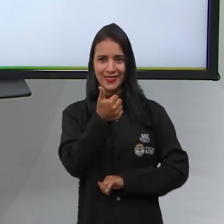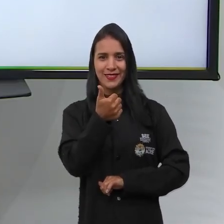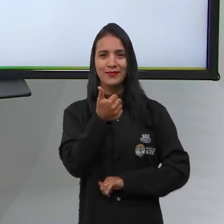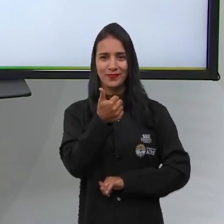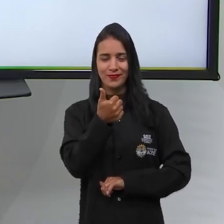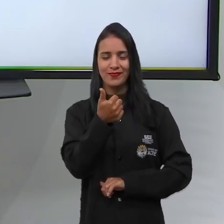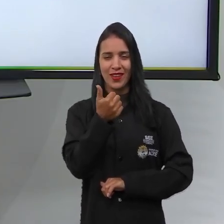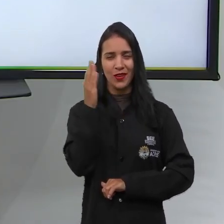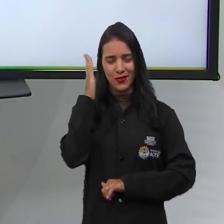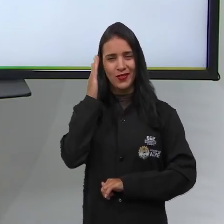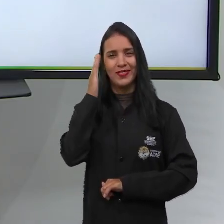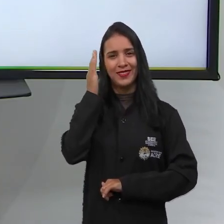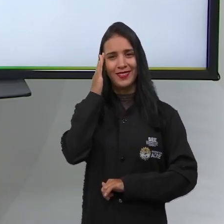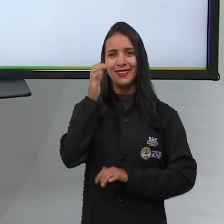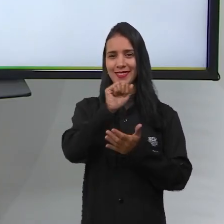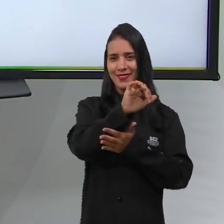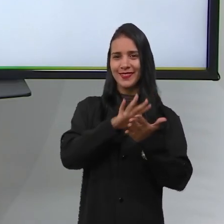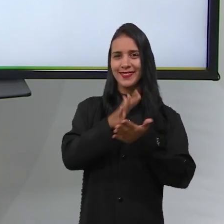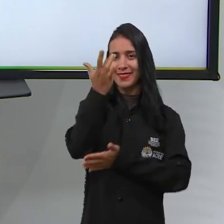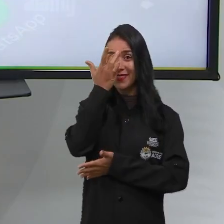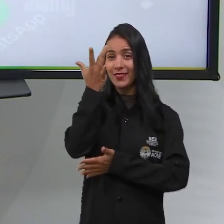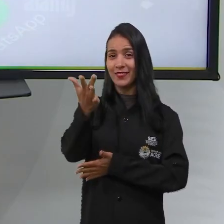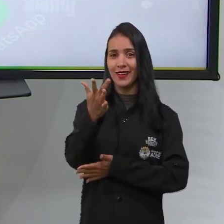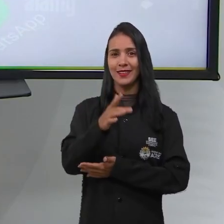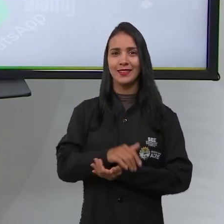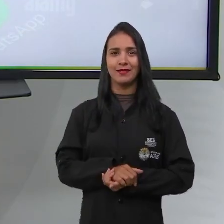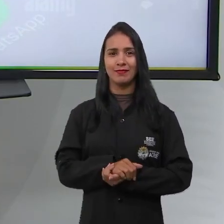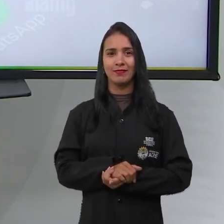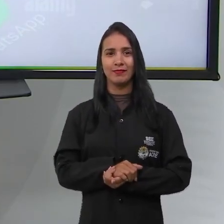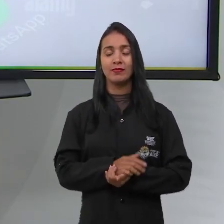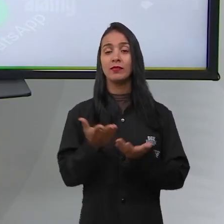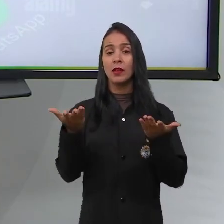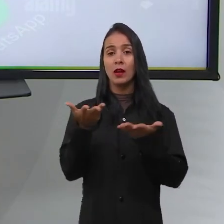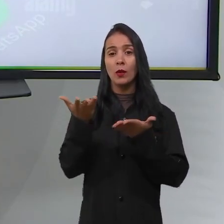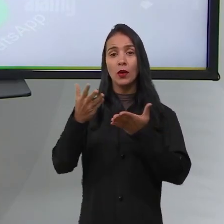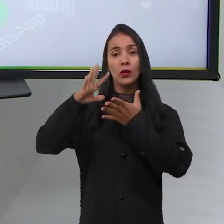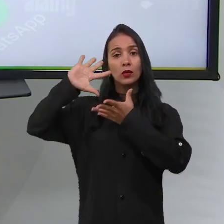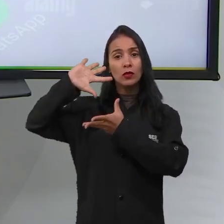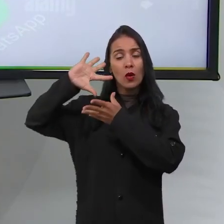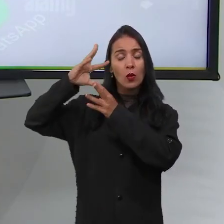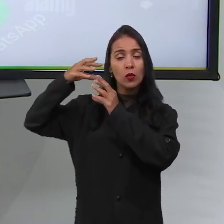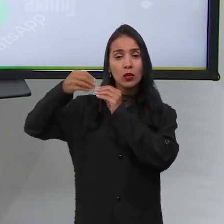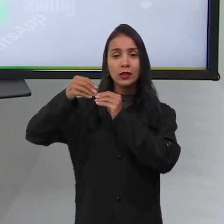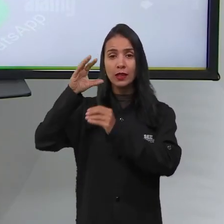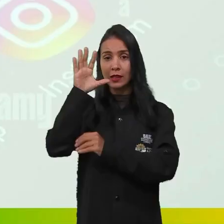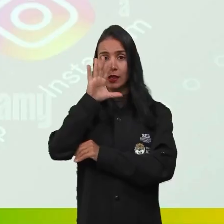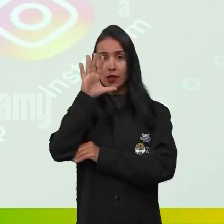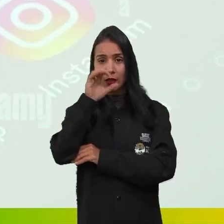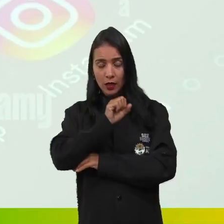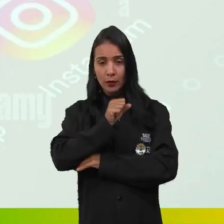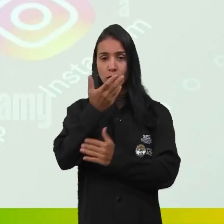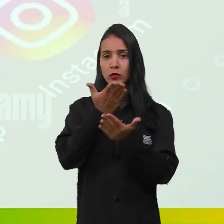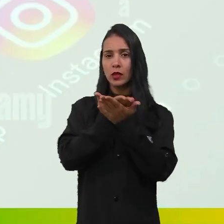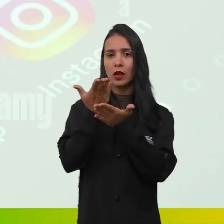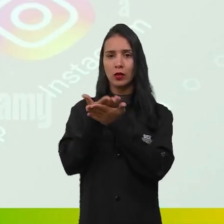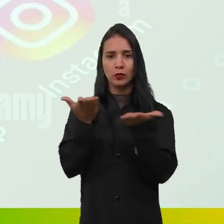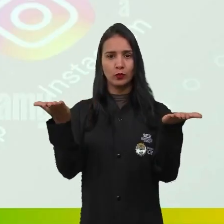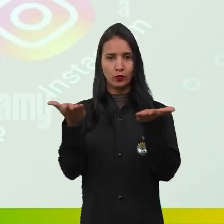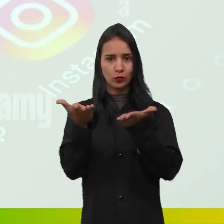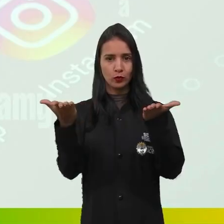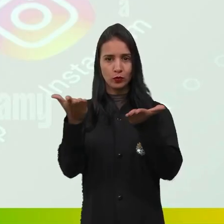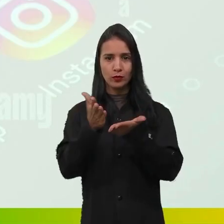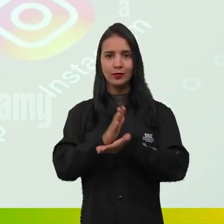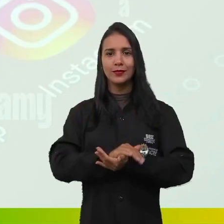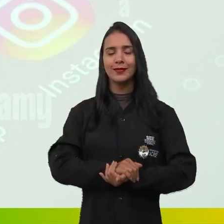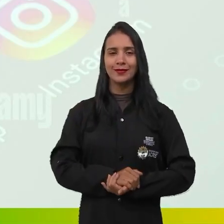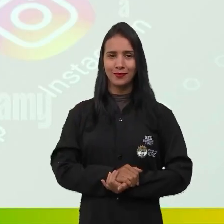muito fácil essa atividade, não é mesmo? Então, eu trouxe para vocês agora um resumo do que nós vimos. Então, olha só. As